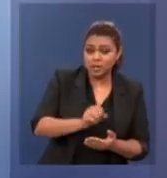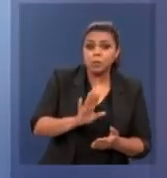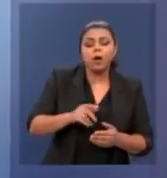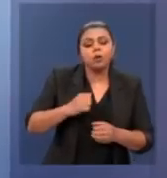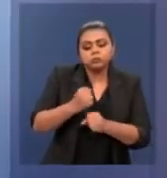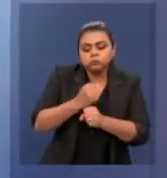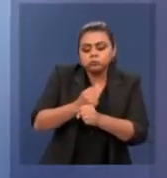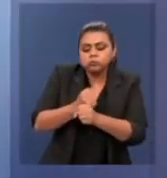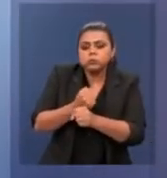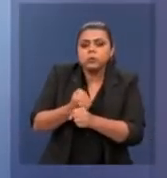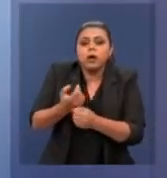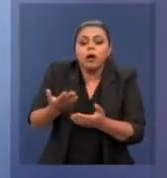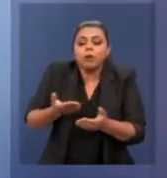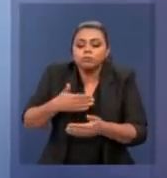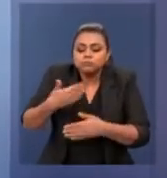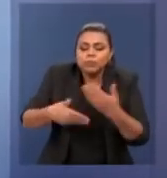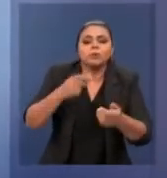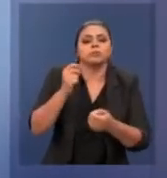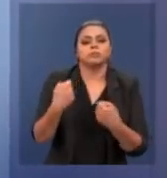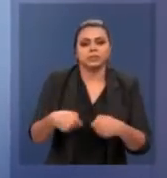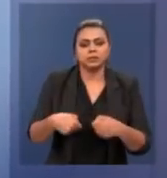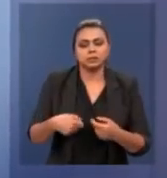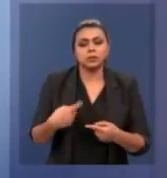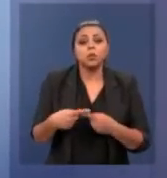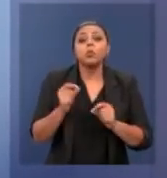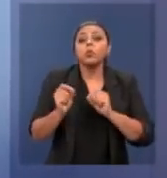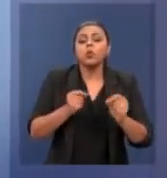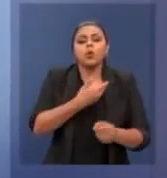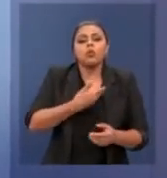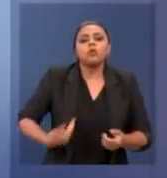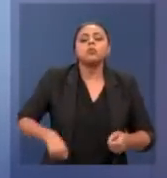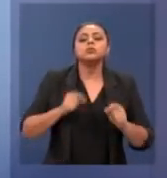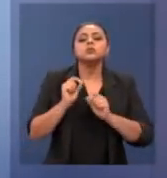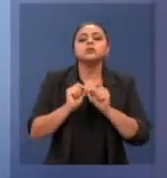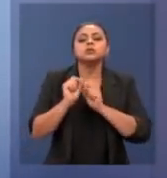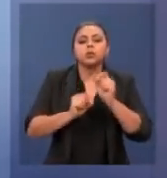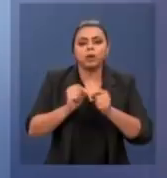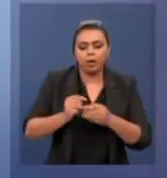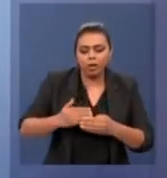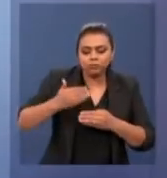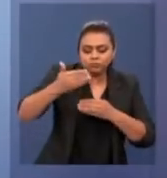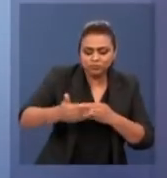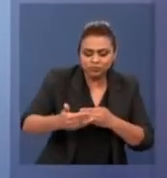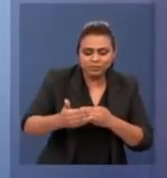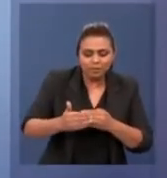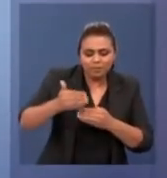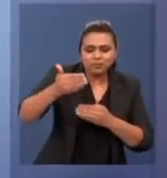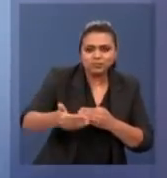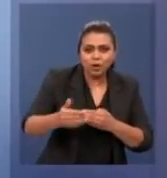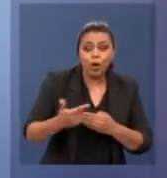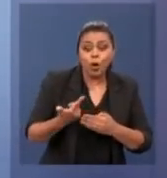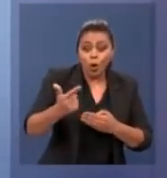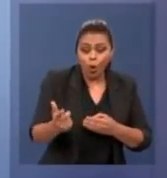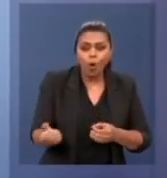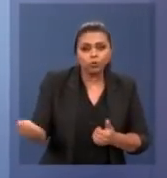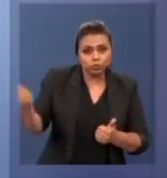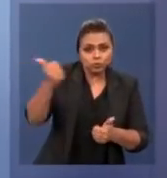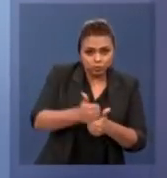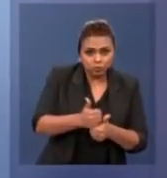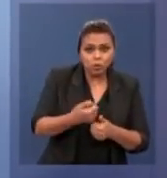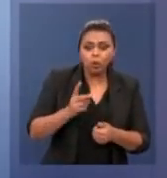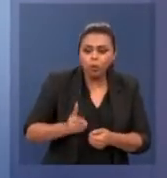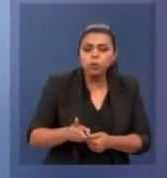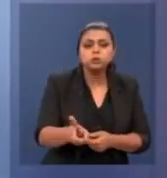e é isso que a gente tem que fazer assim a gestão tem que fazer na seqüência outra gestão quando paralisa as obras e sem prejuízo para a sociedade